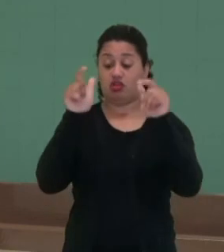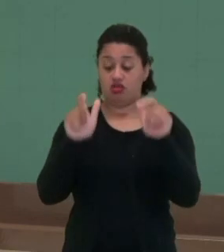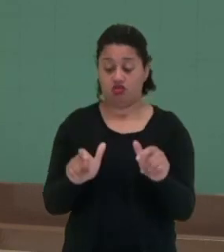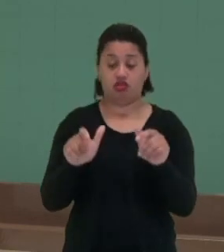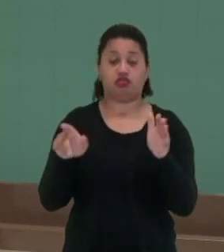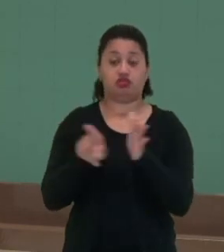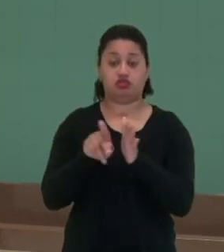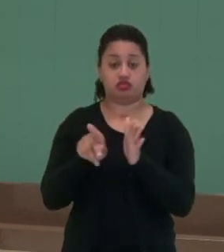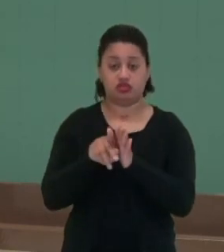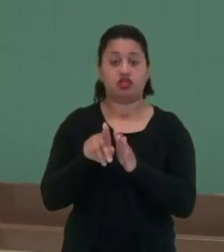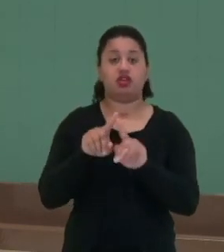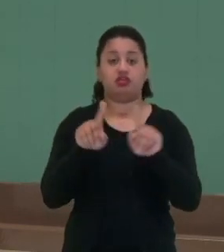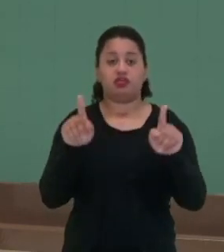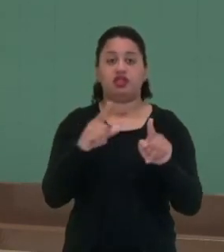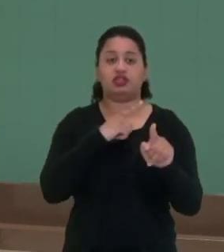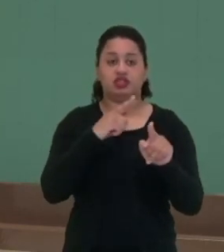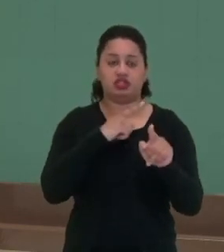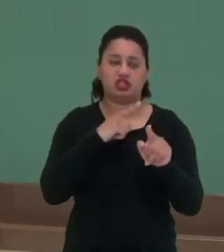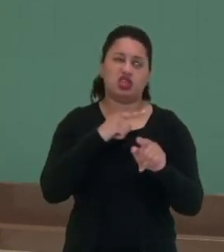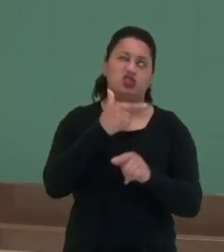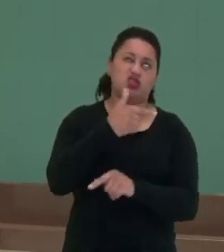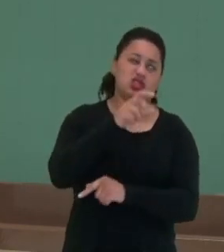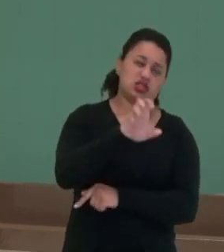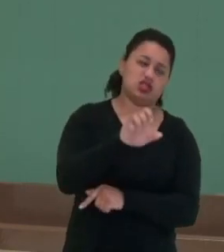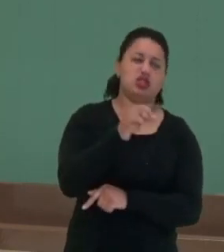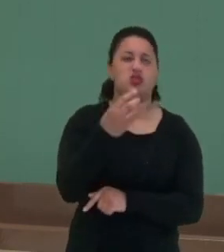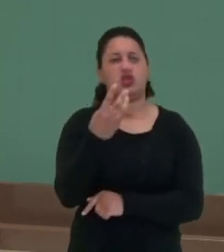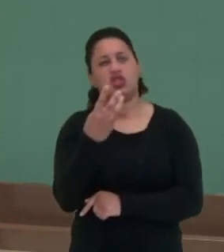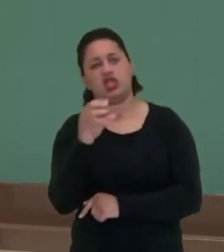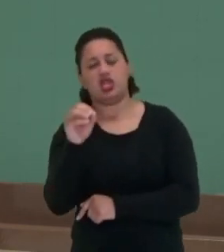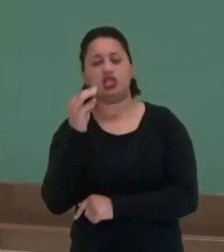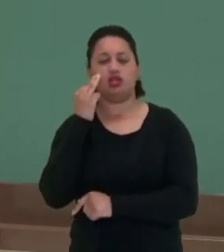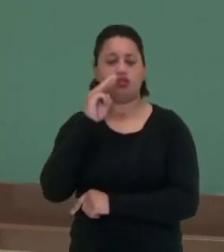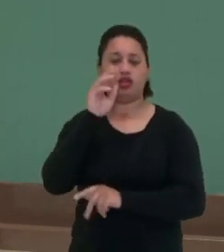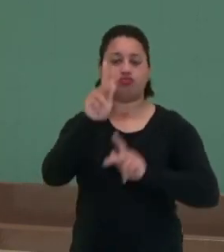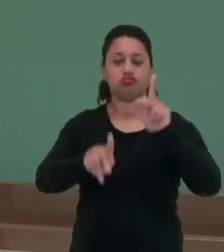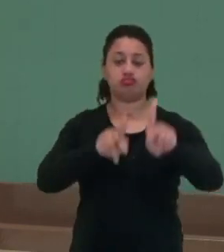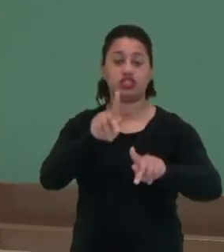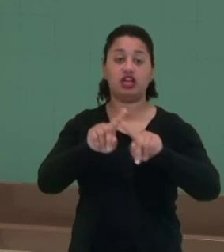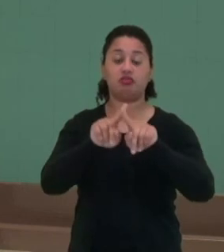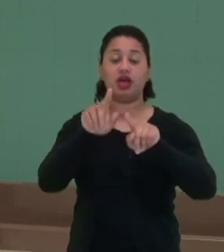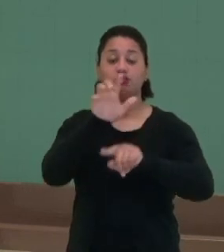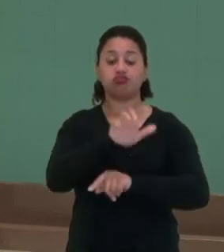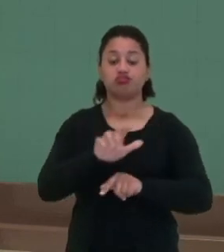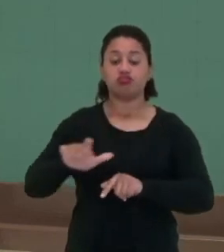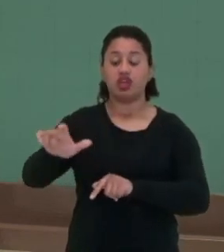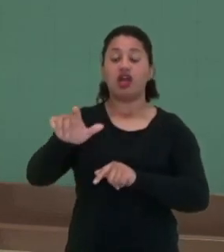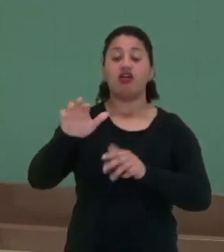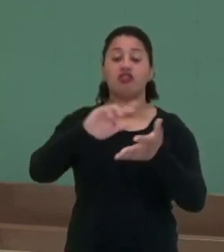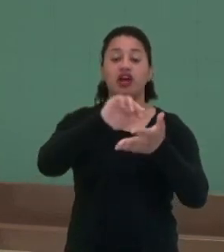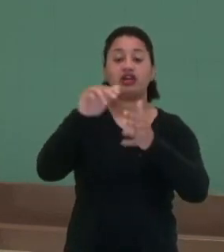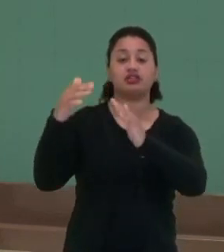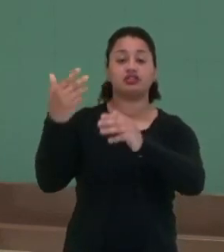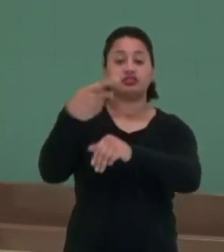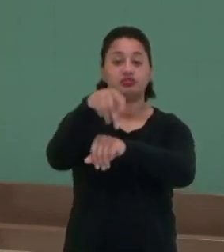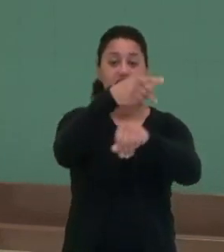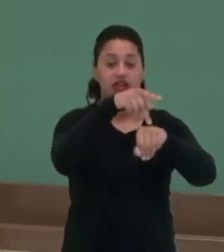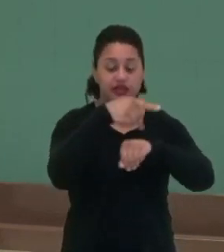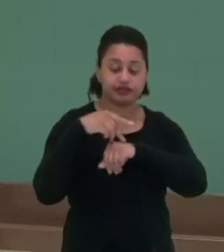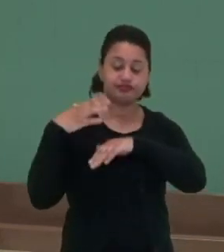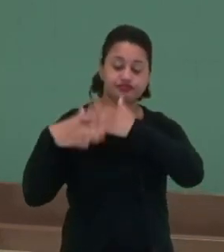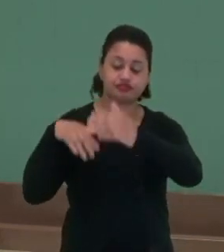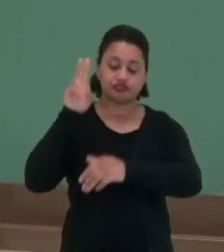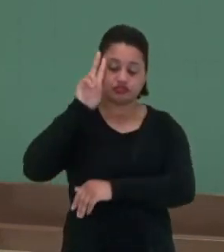nação composta ali por 25 a 35 milhões de habitantes que estão ocupando o território de vários países e que ao longo da